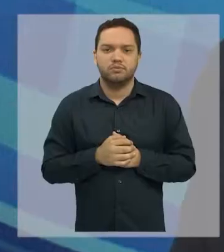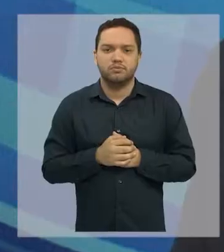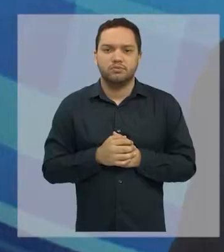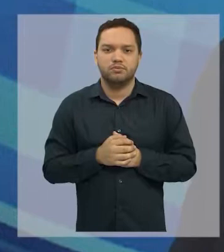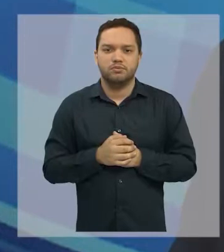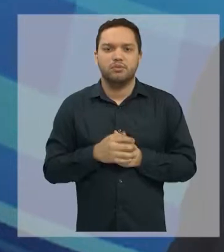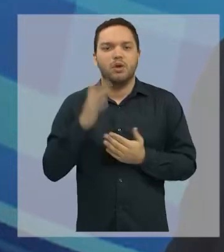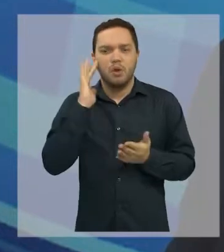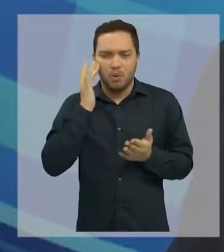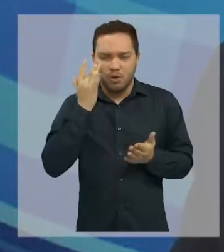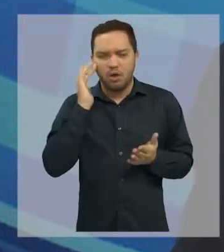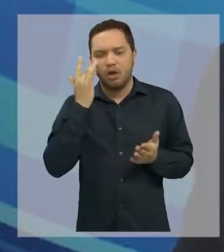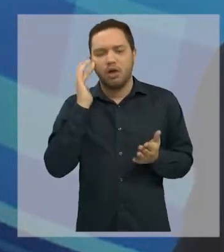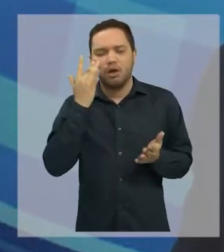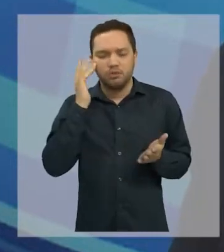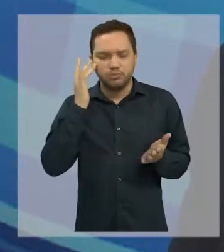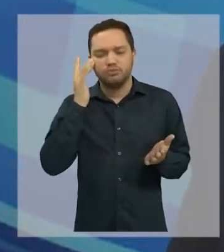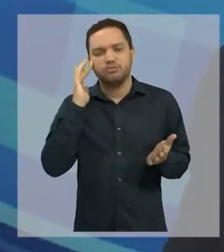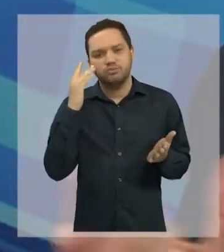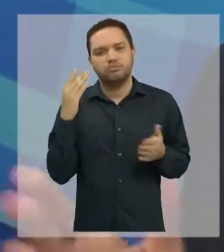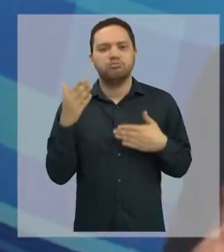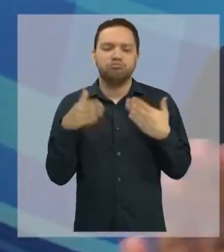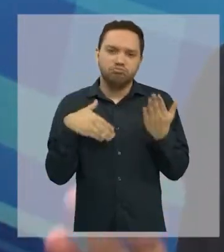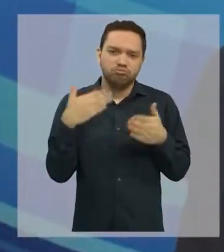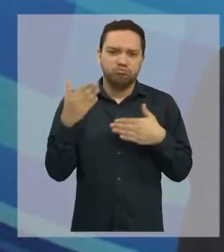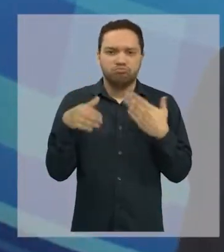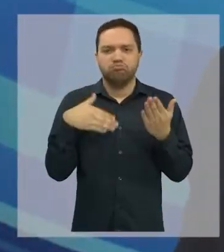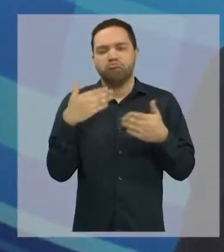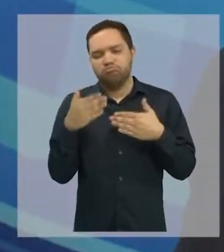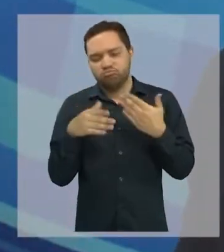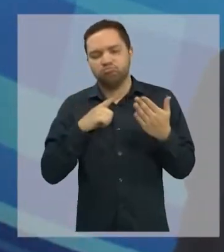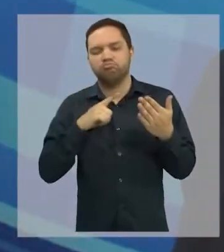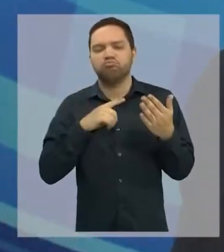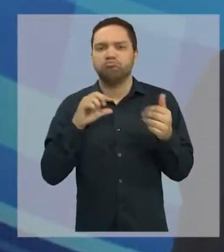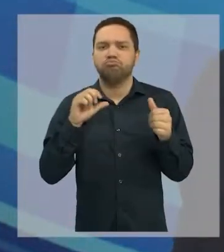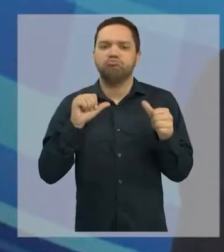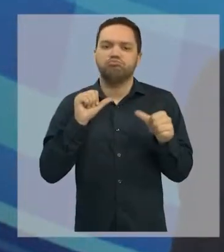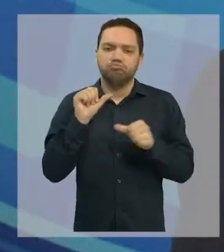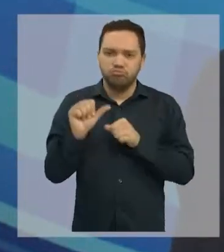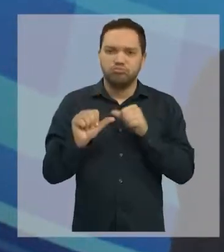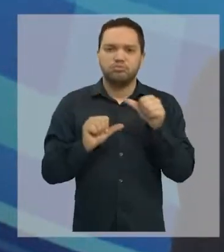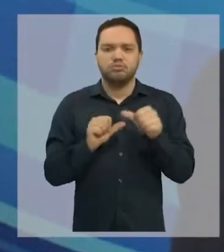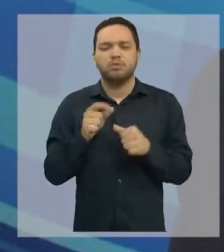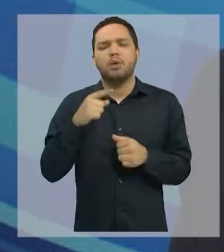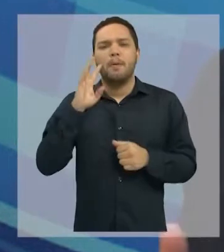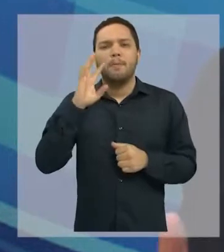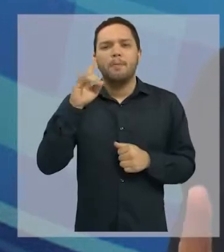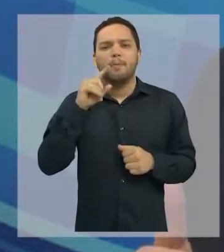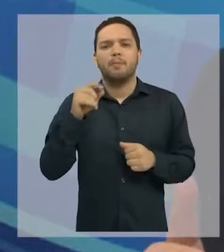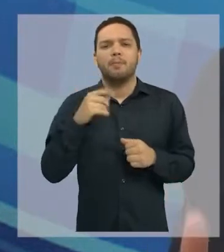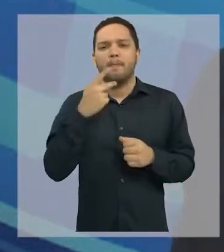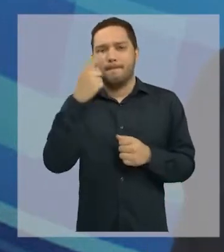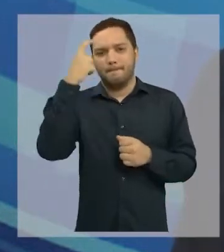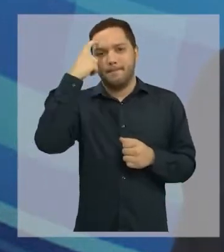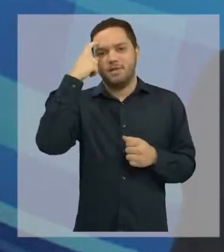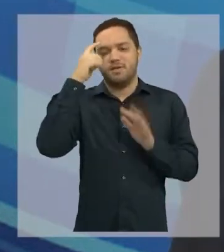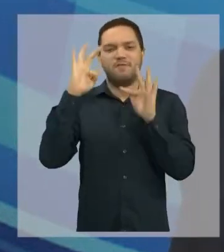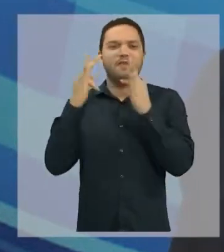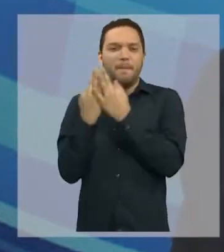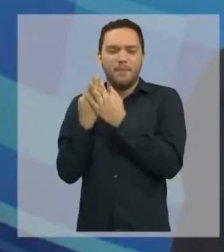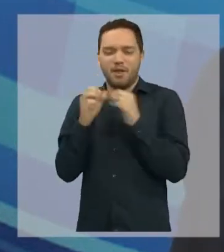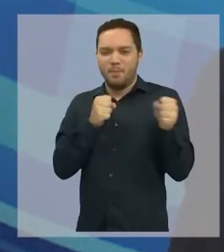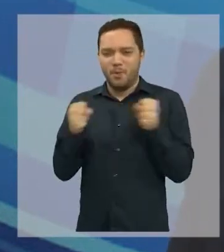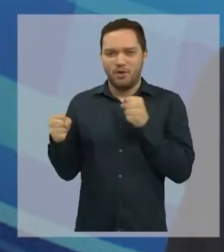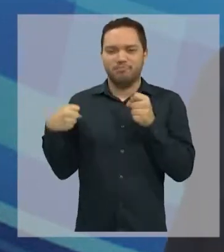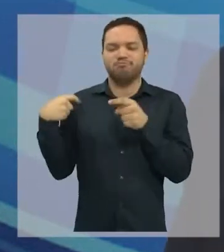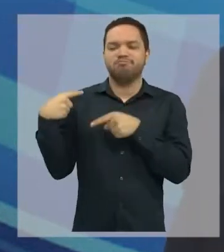aos poucos isso tem acontecido, para o bem ou para o mal isso tem acontecido. E a gente pensa muito em termos de oligarquia,